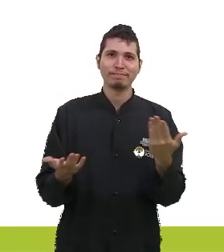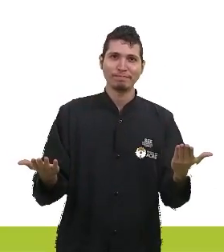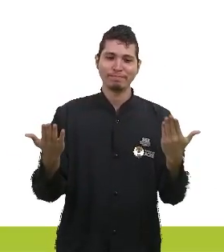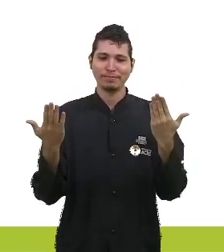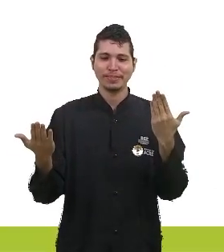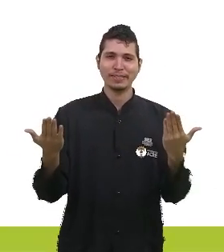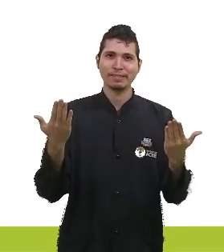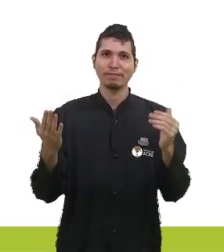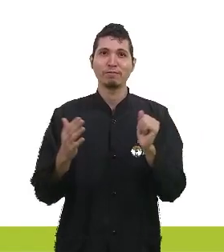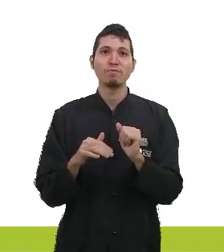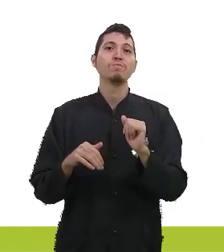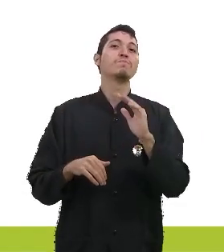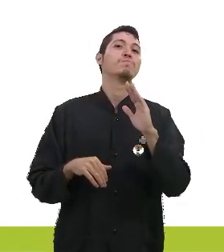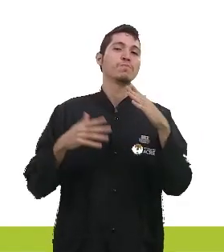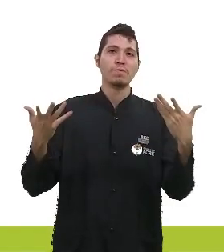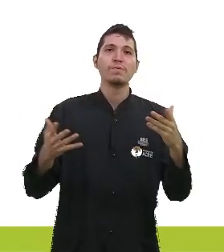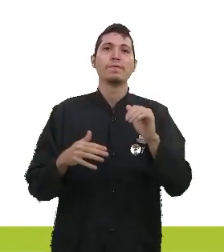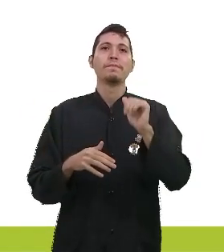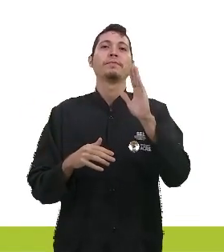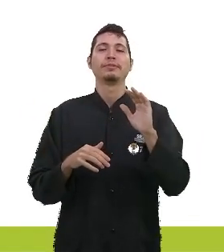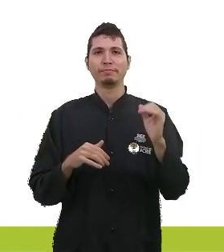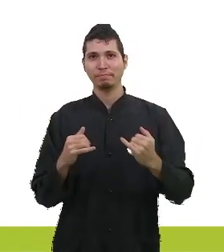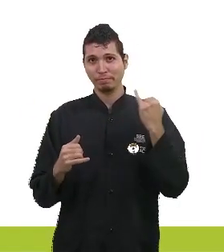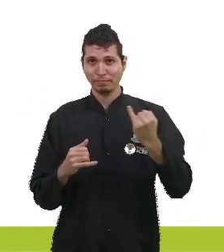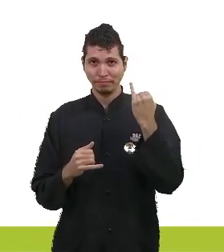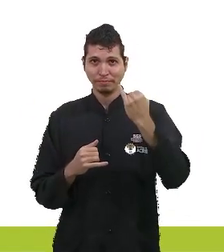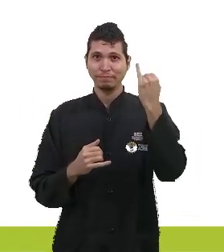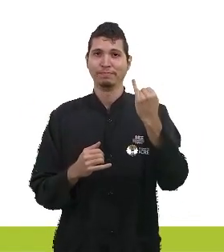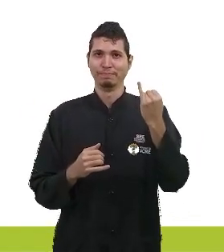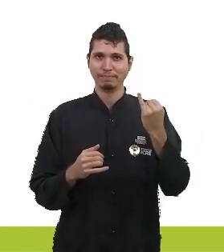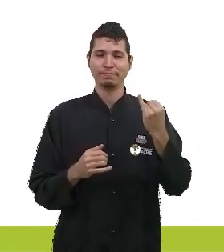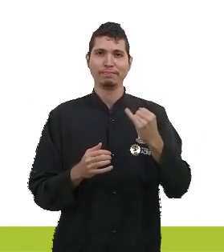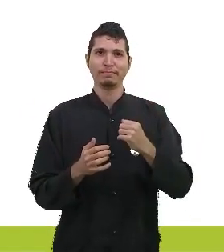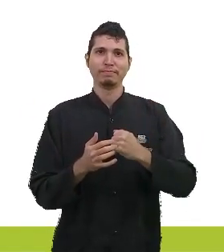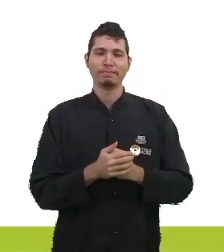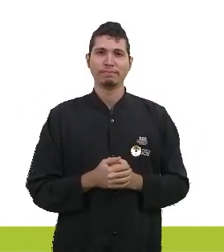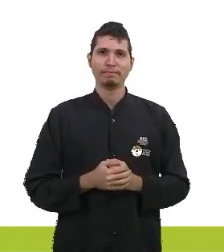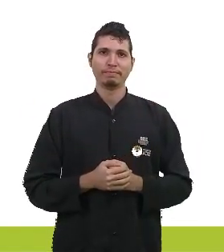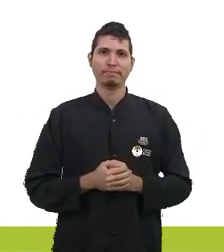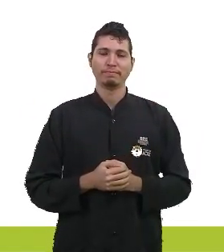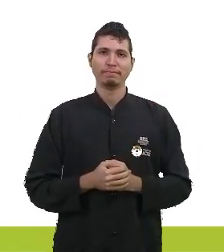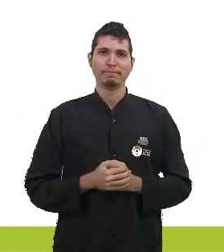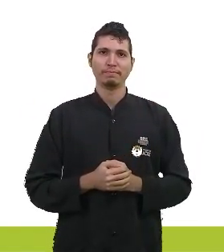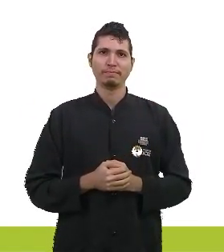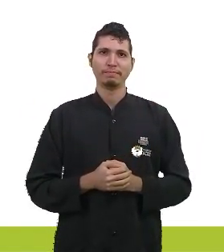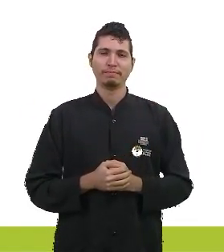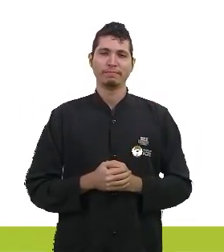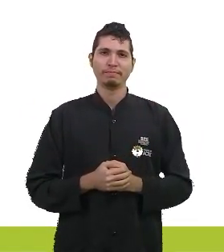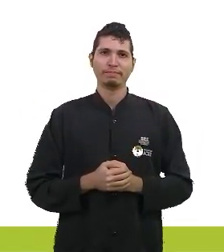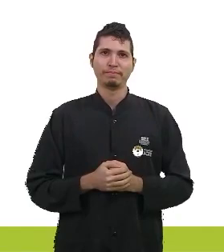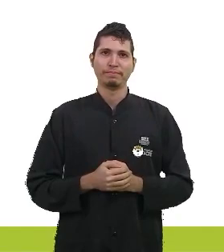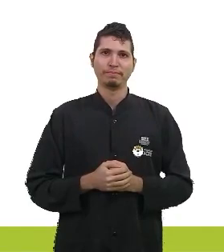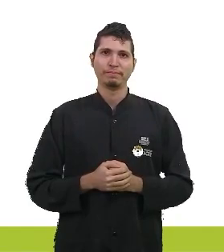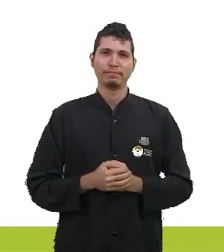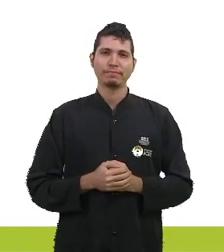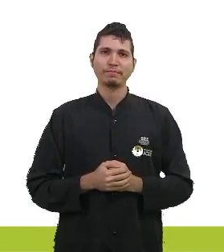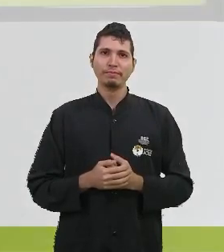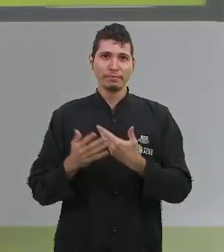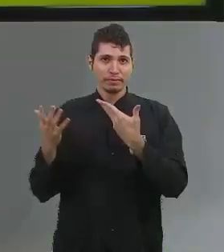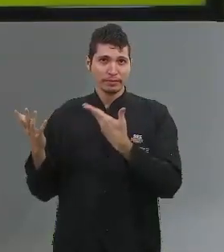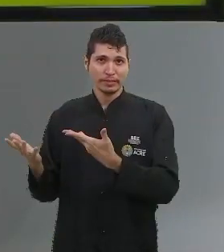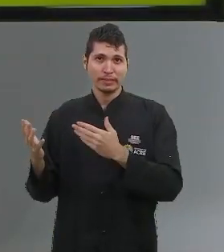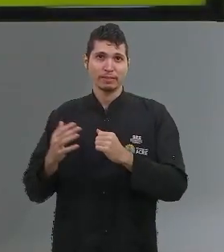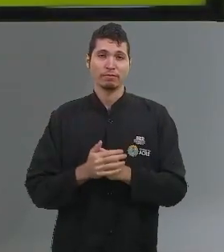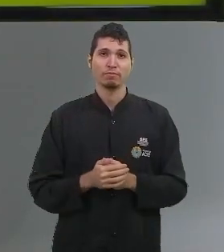ou eliminar tarefas menos críticas, você pode dedicar mais tempo às atividades e estratégias de maior valor. Por exemplo,